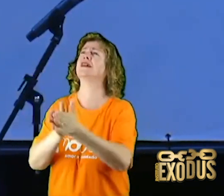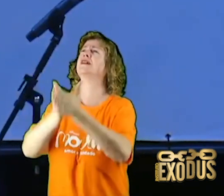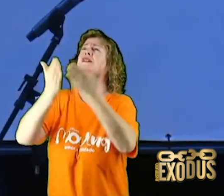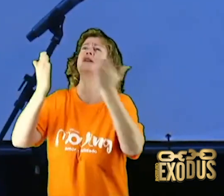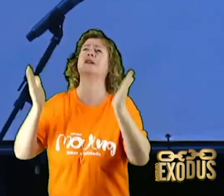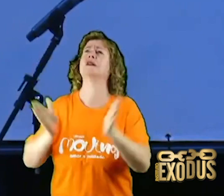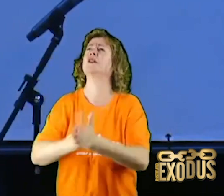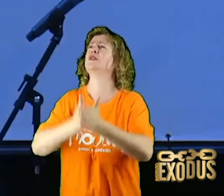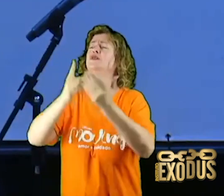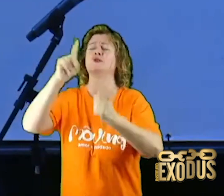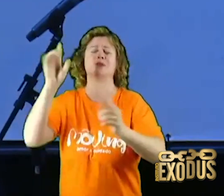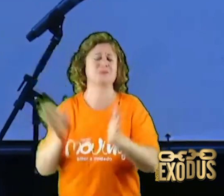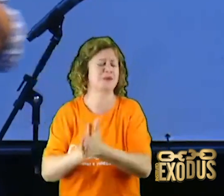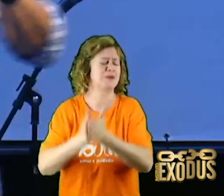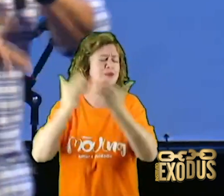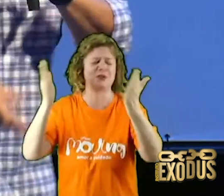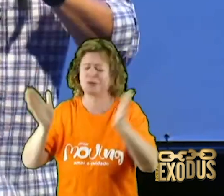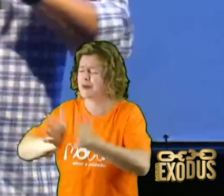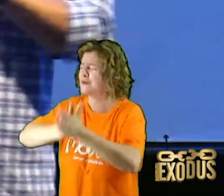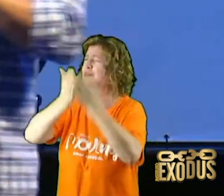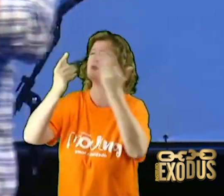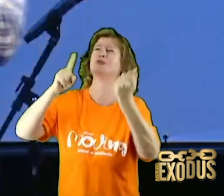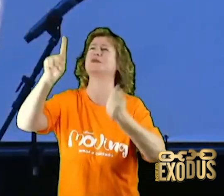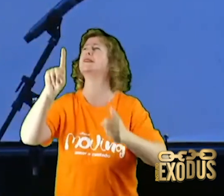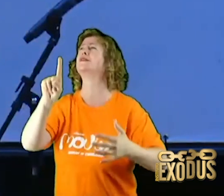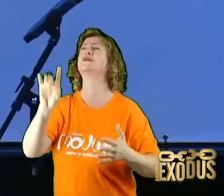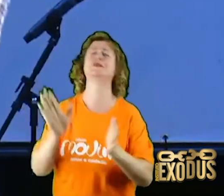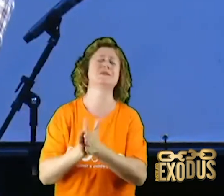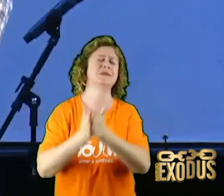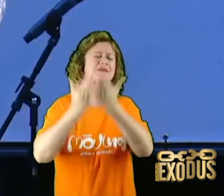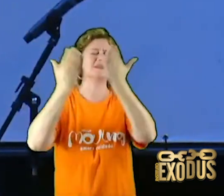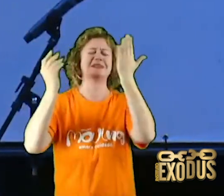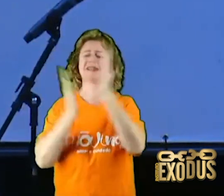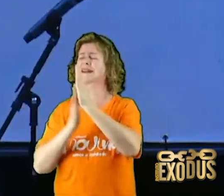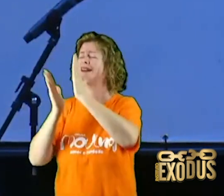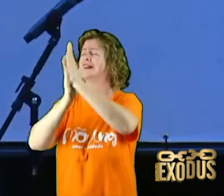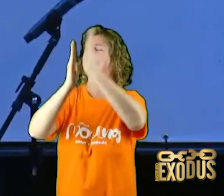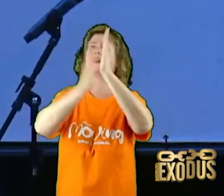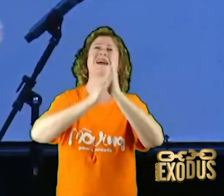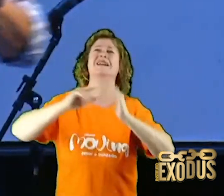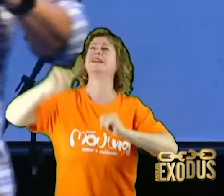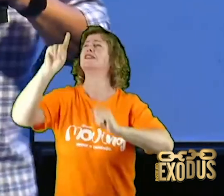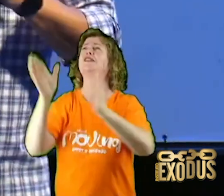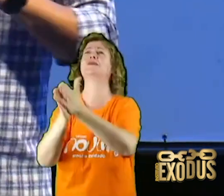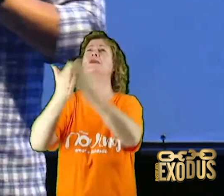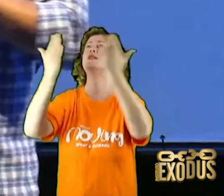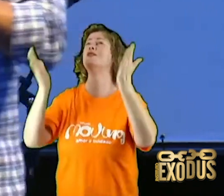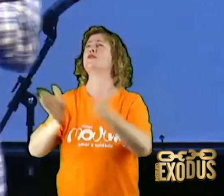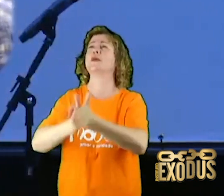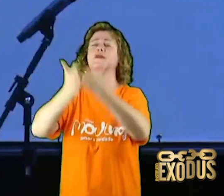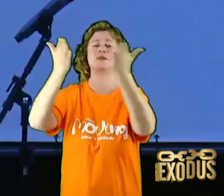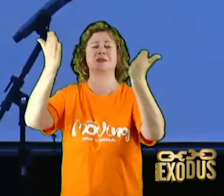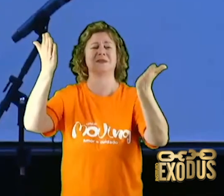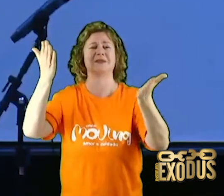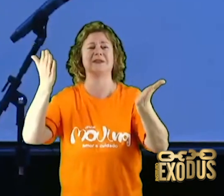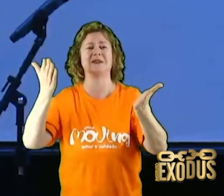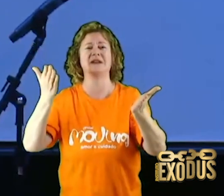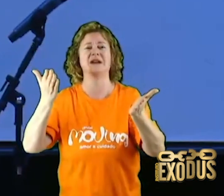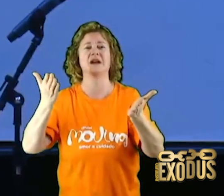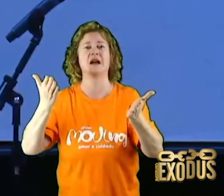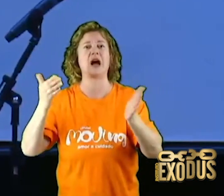maravilhoso, tu és maravilhoso, tu és maravilhoso. E eu comecei a louvar a Deus: tu és maravilhoso, tu és maravilhoso. Até que Deus